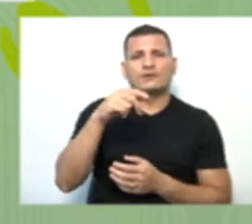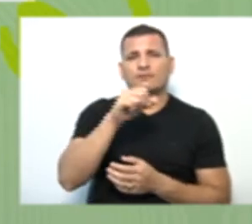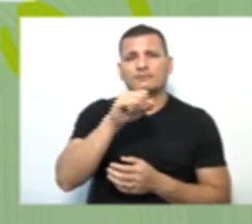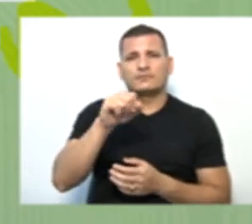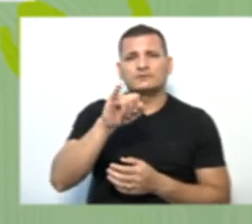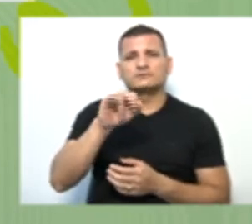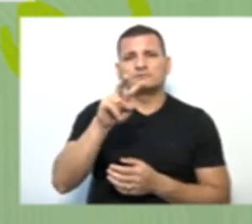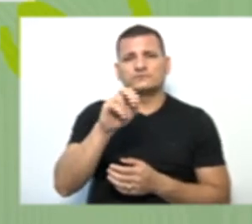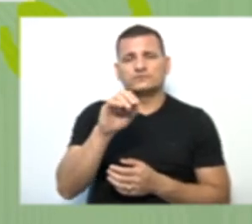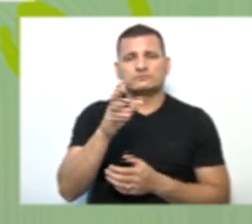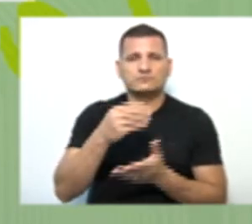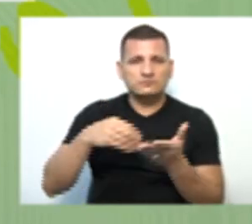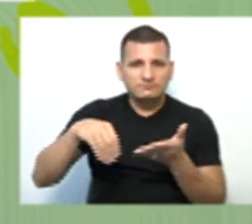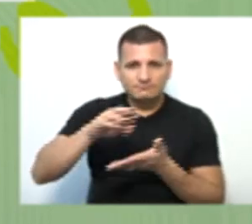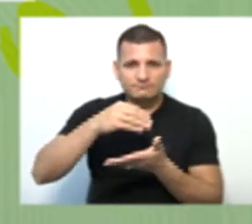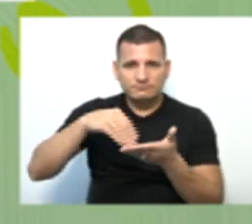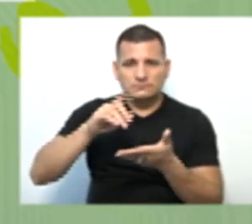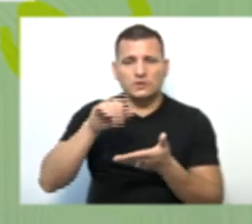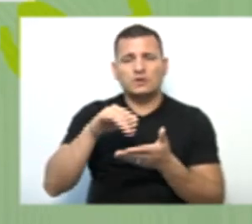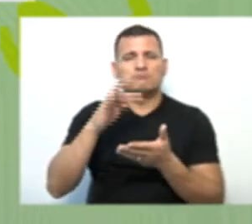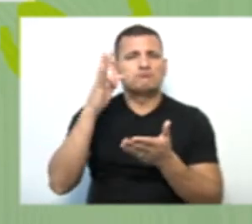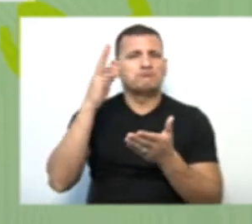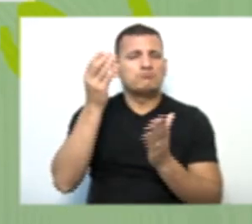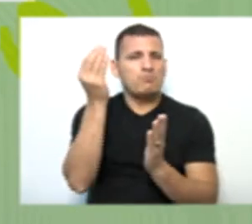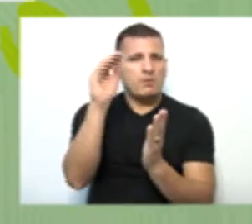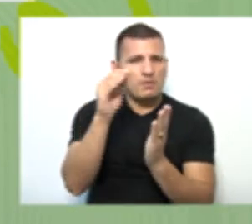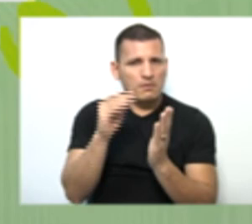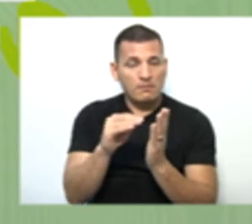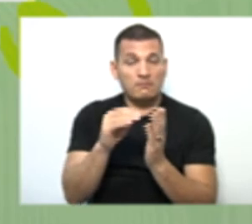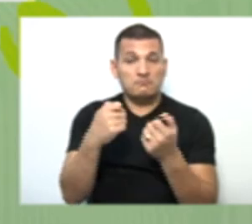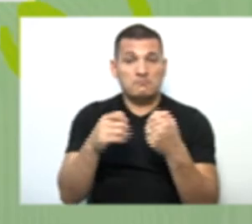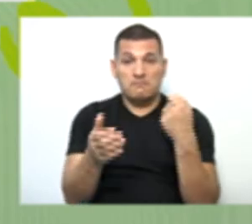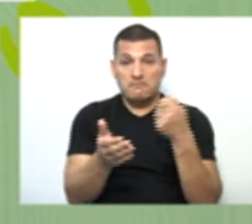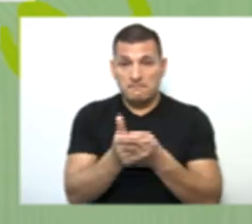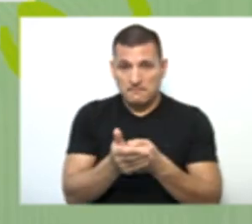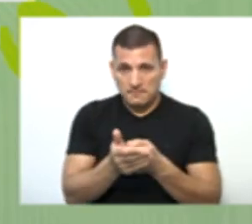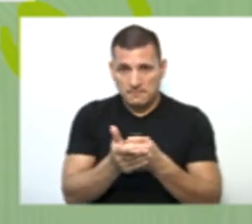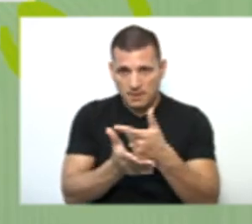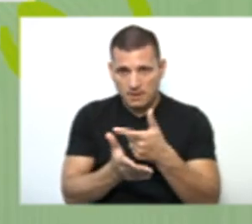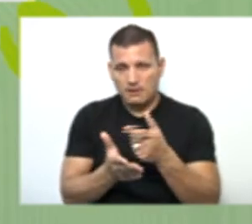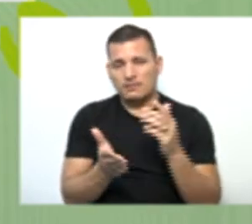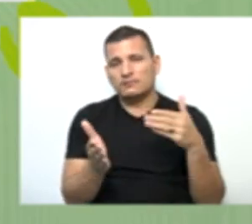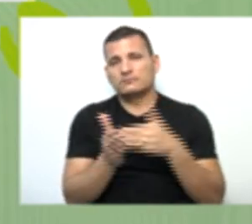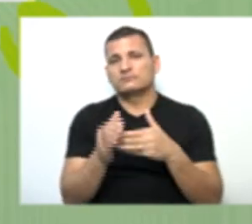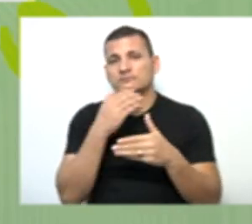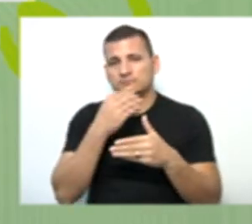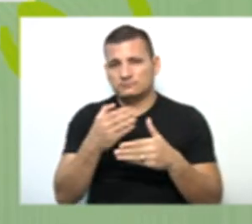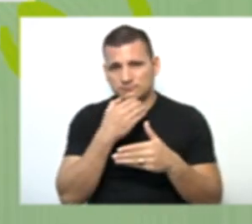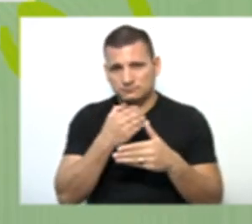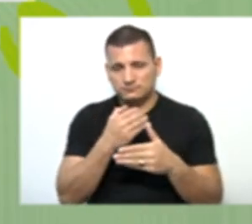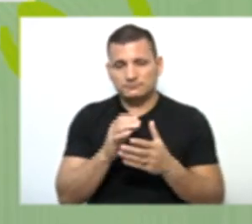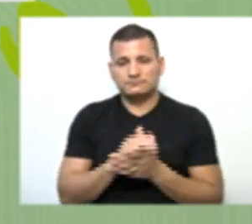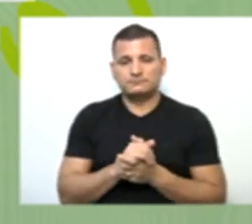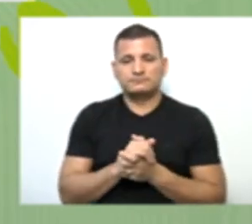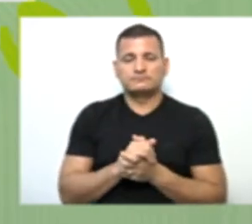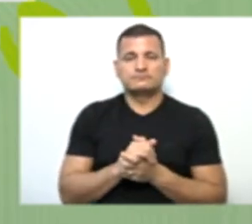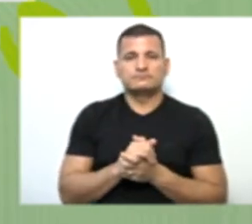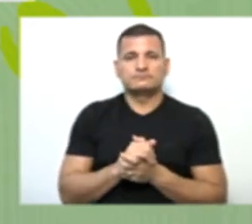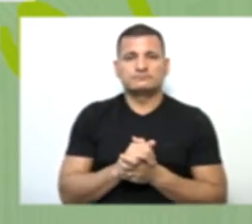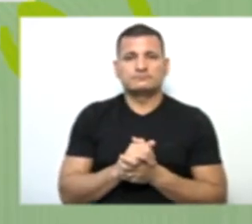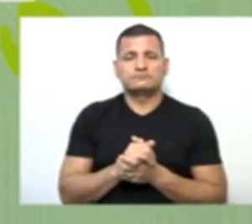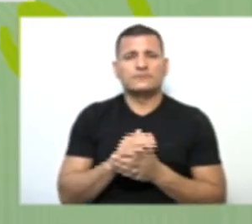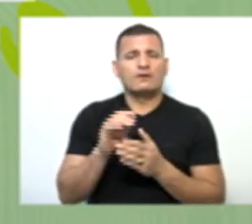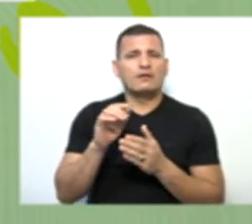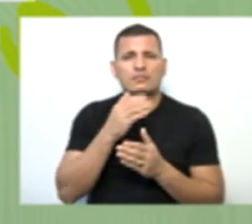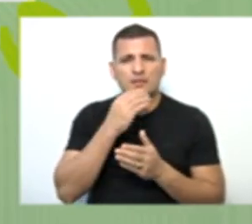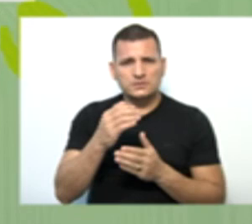aquilo que nós teremos que pagar até dezembro do ano seguinte, ok? Portanto, o que teremos que pagar